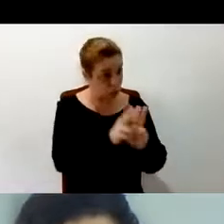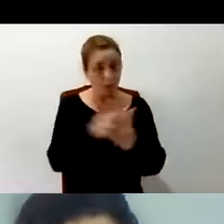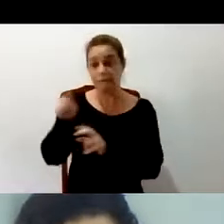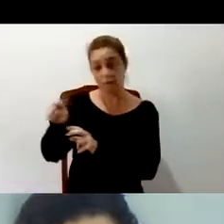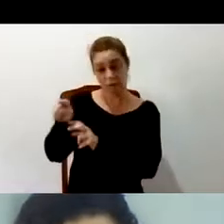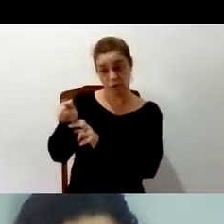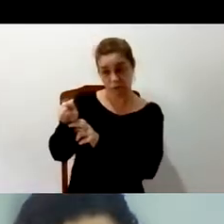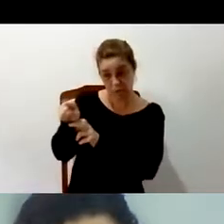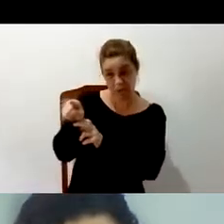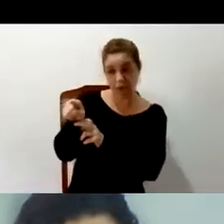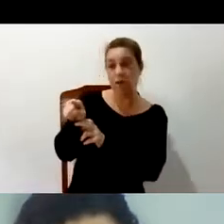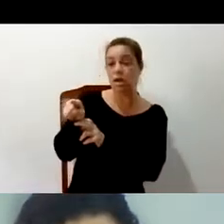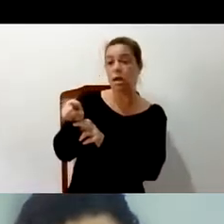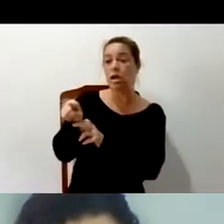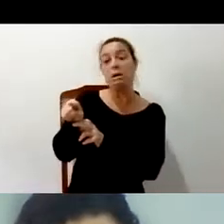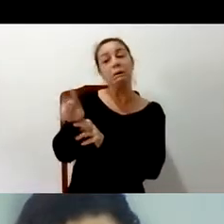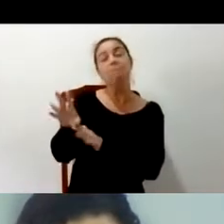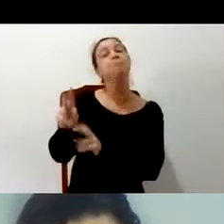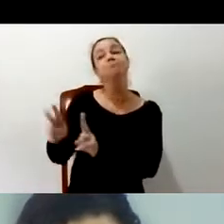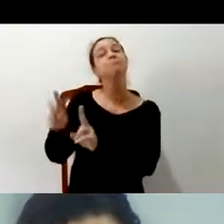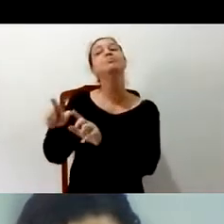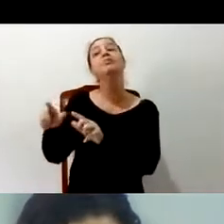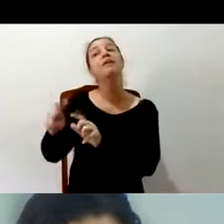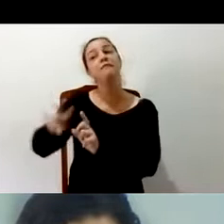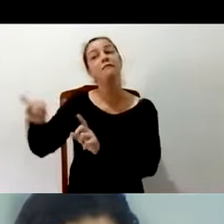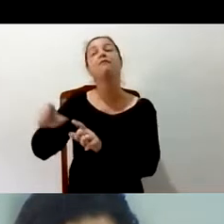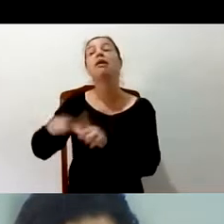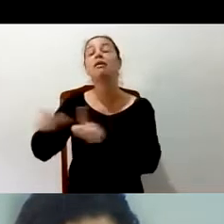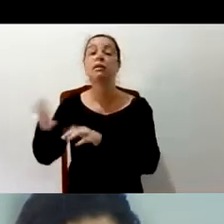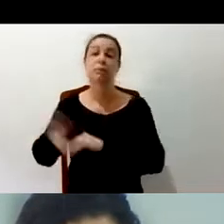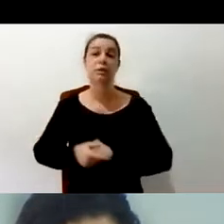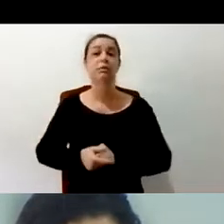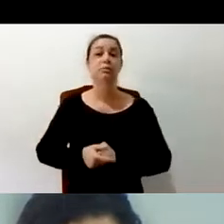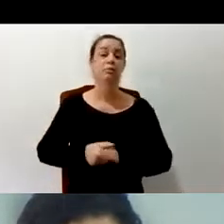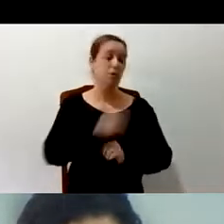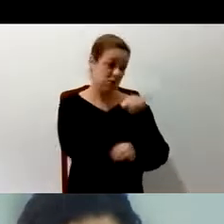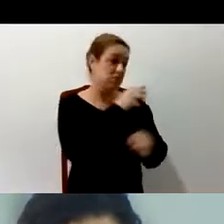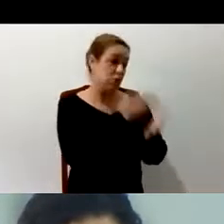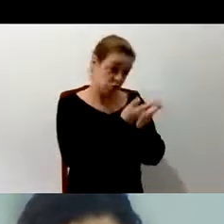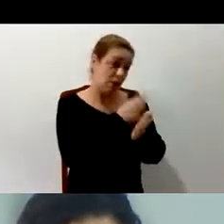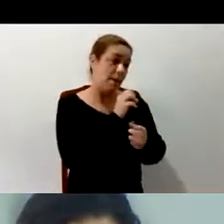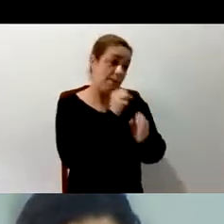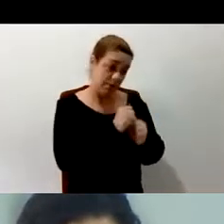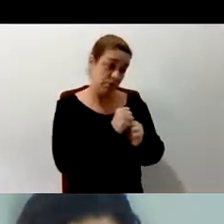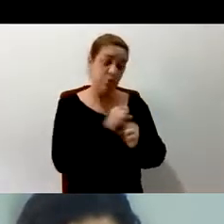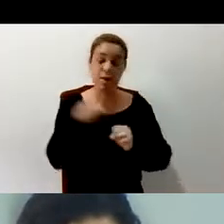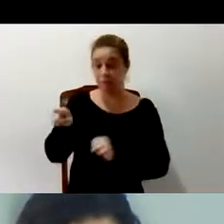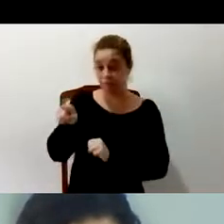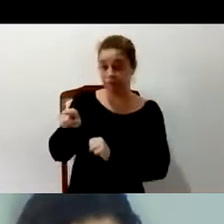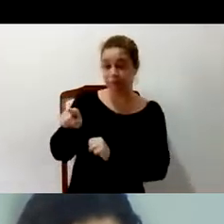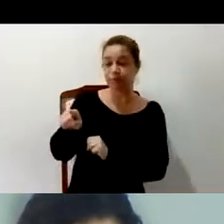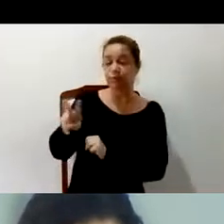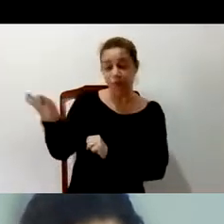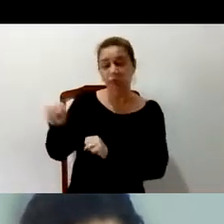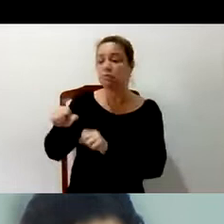Então, eu sinto muita indignação. Você está tirando muitas oportunidades dos jovens,